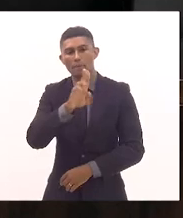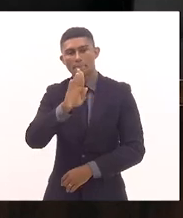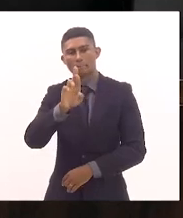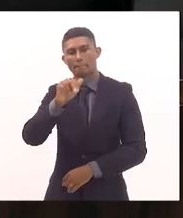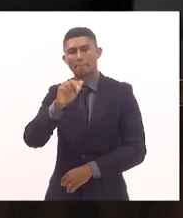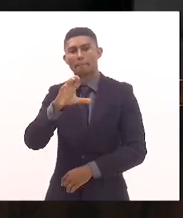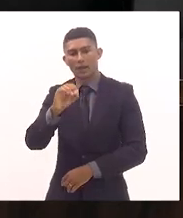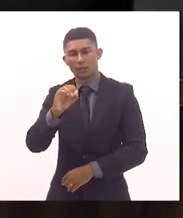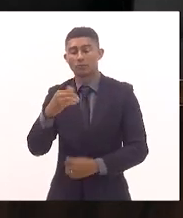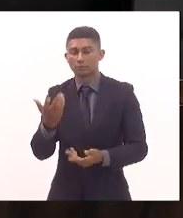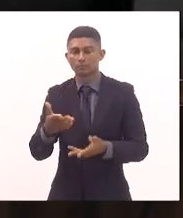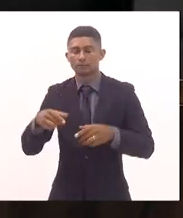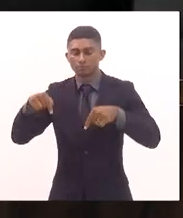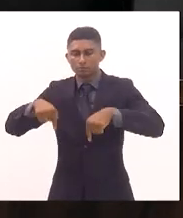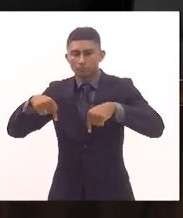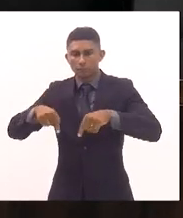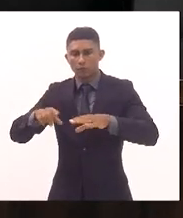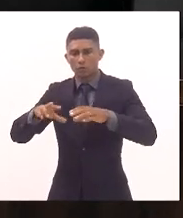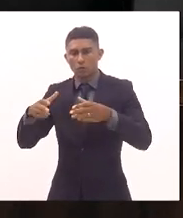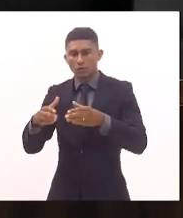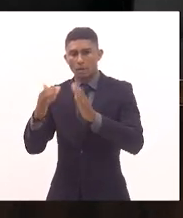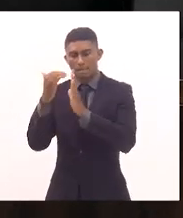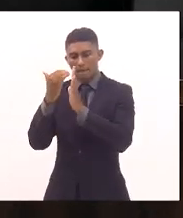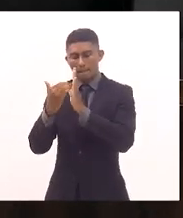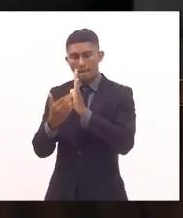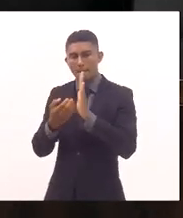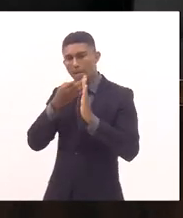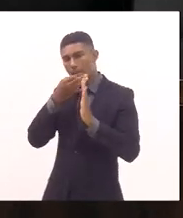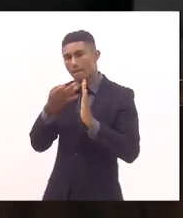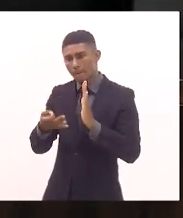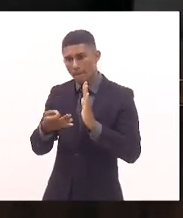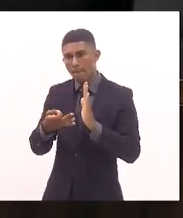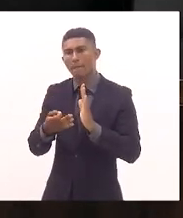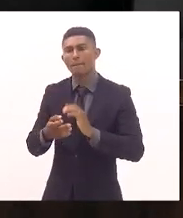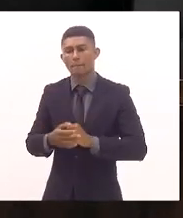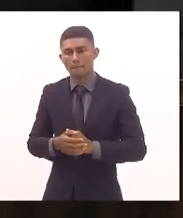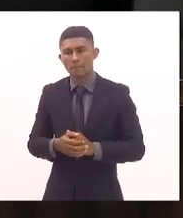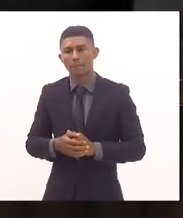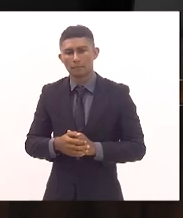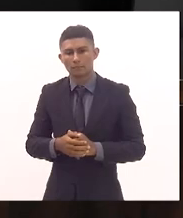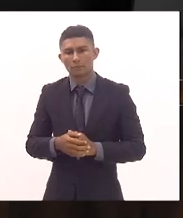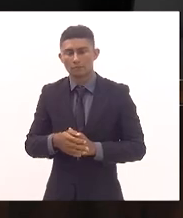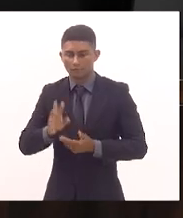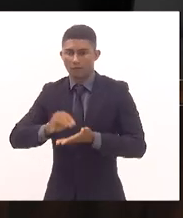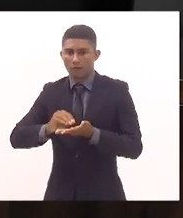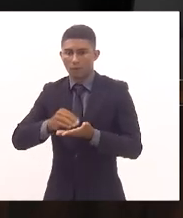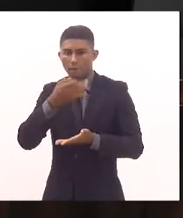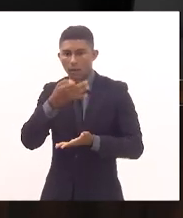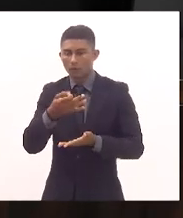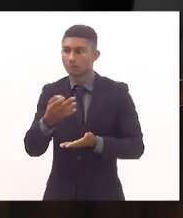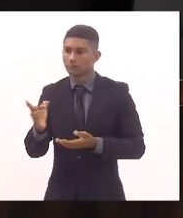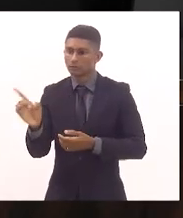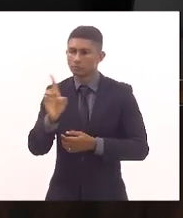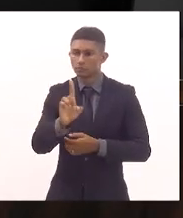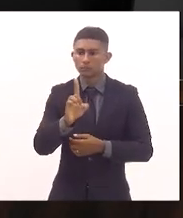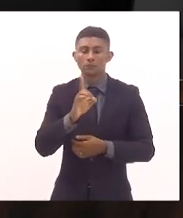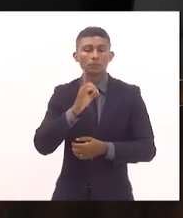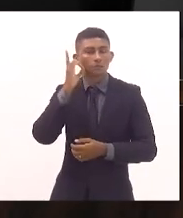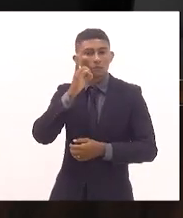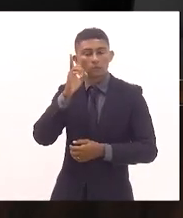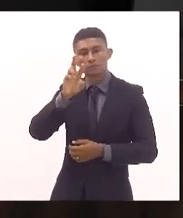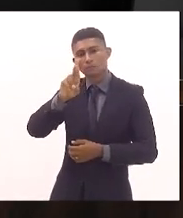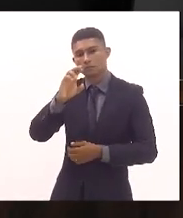pareceres da Comissão de Normas Internas, Proposições Externas. Presidência convida o deputado Rodrigo Amorim para emitir